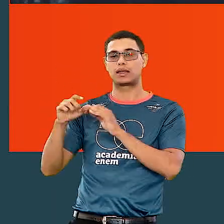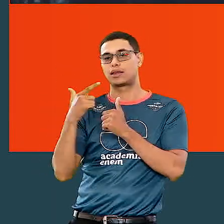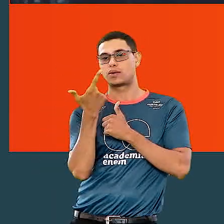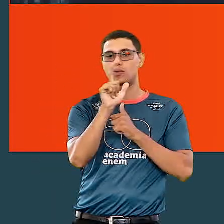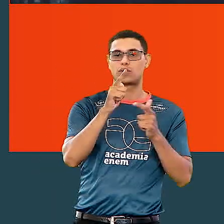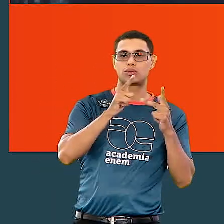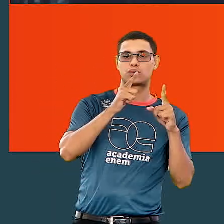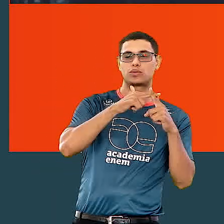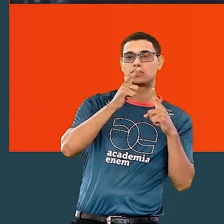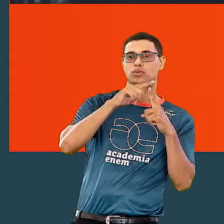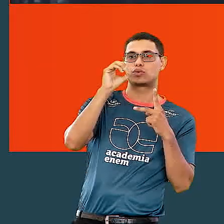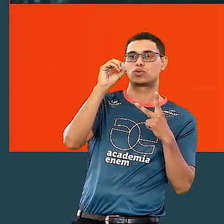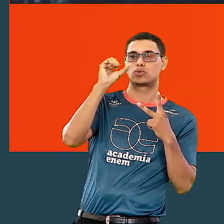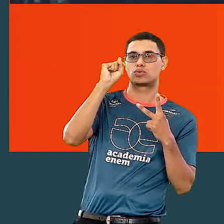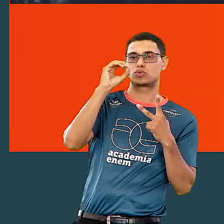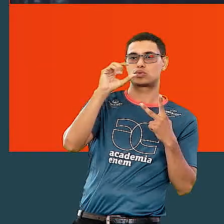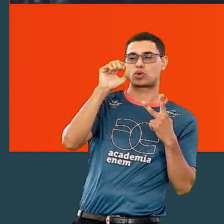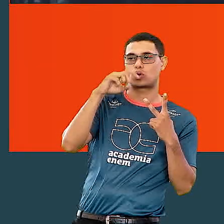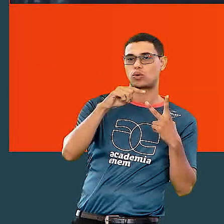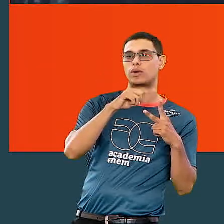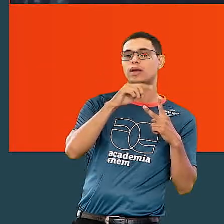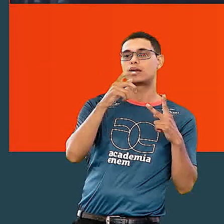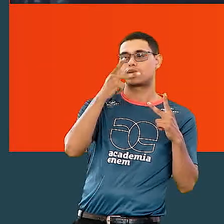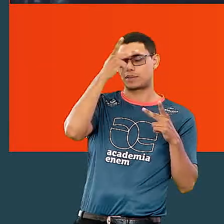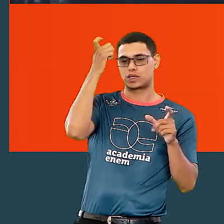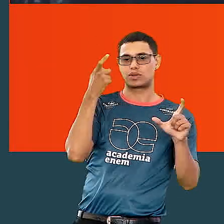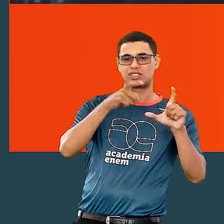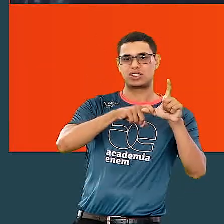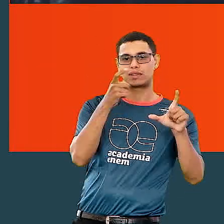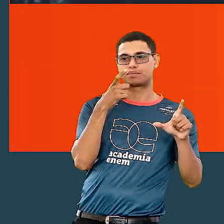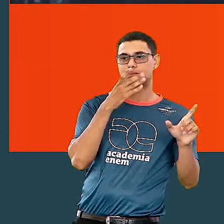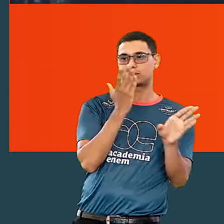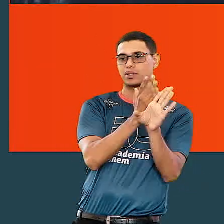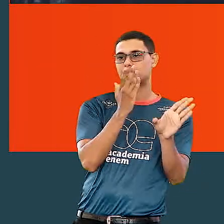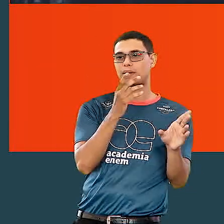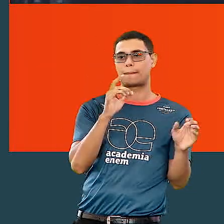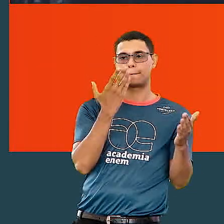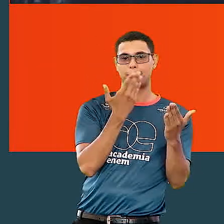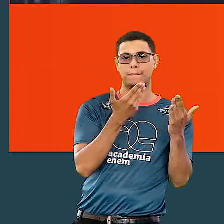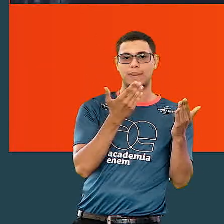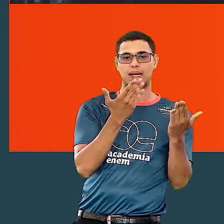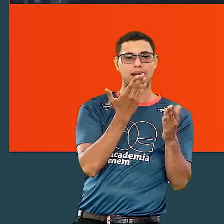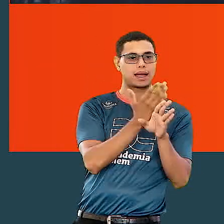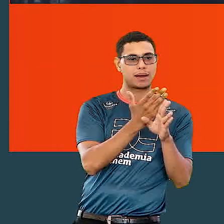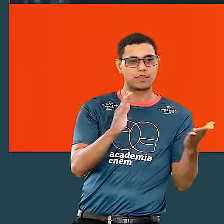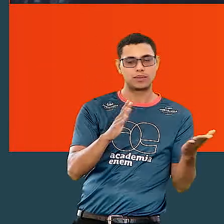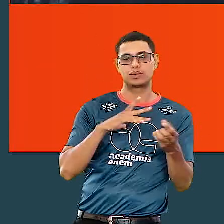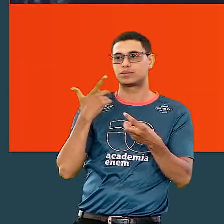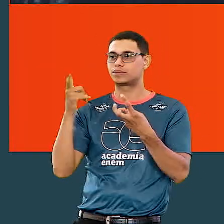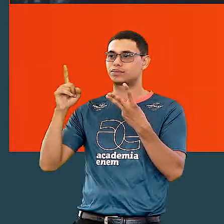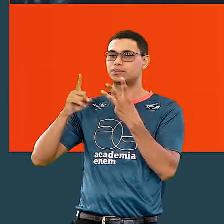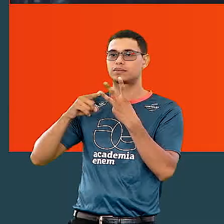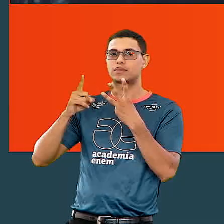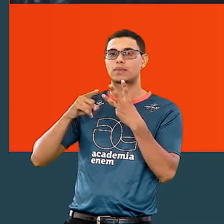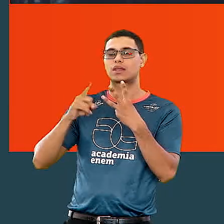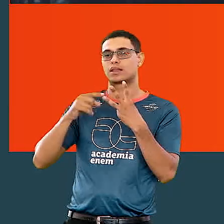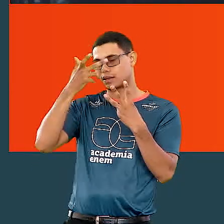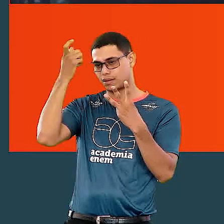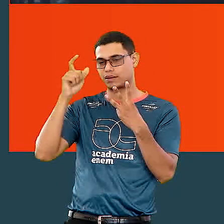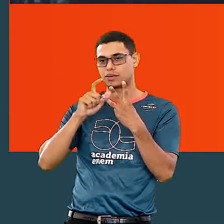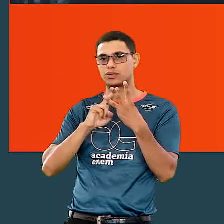dívidas. E o terceiro e mais importante, que relaciona diretamente com o que a gente está discutindo aqui, é um moço chamado